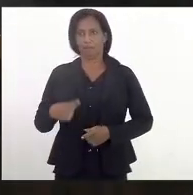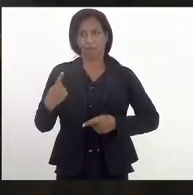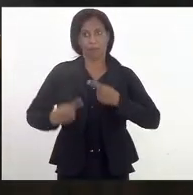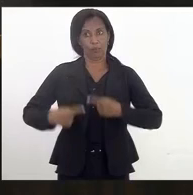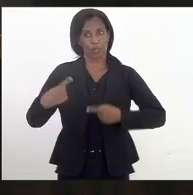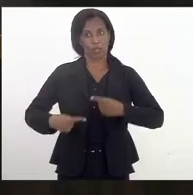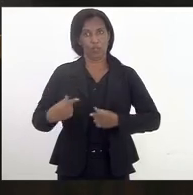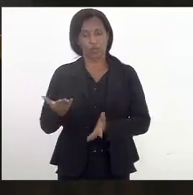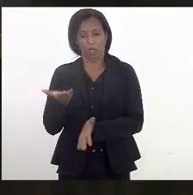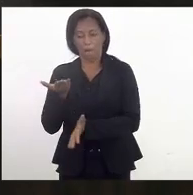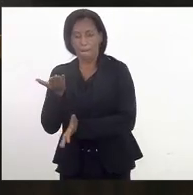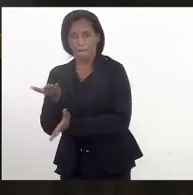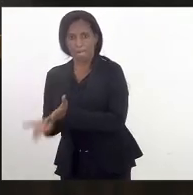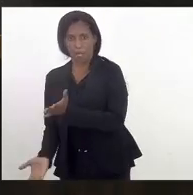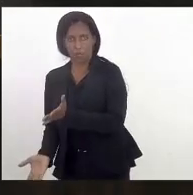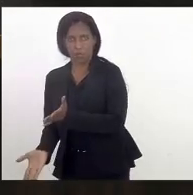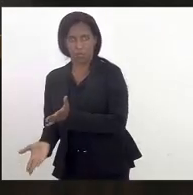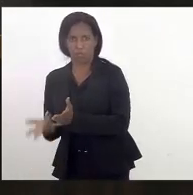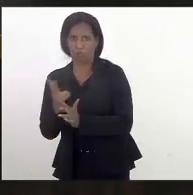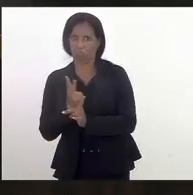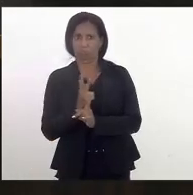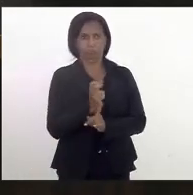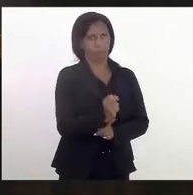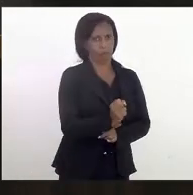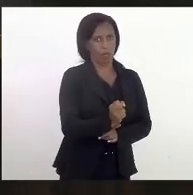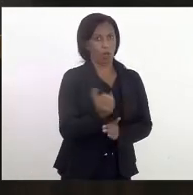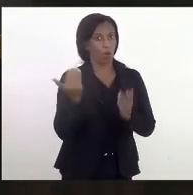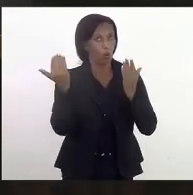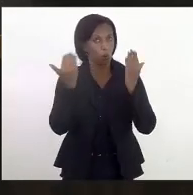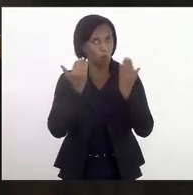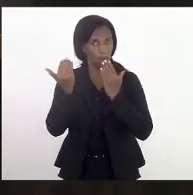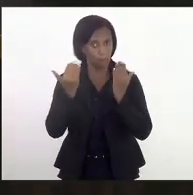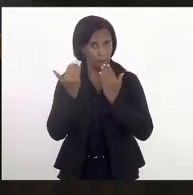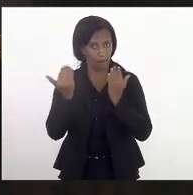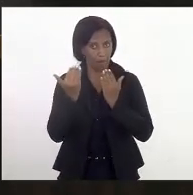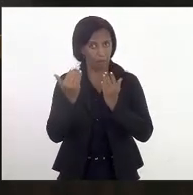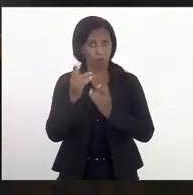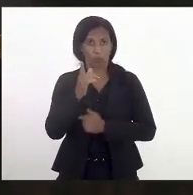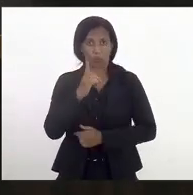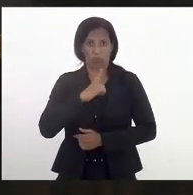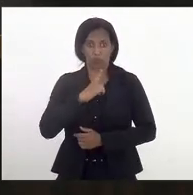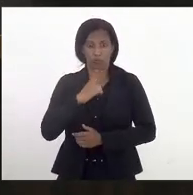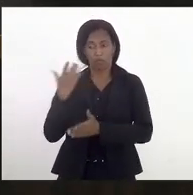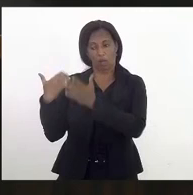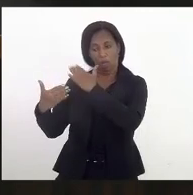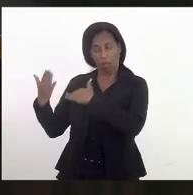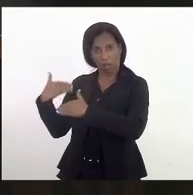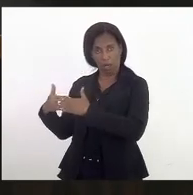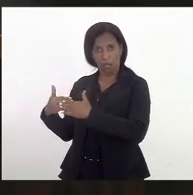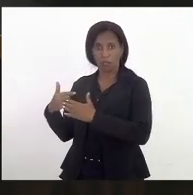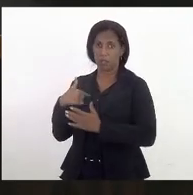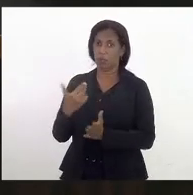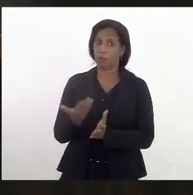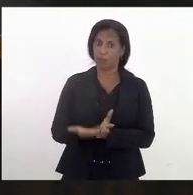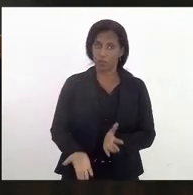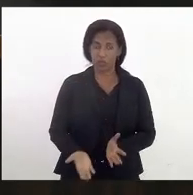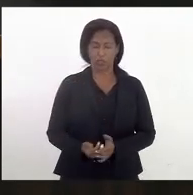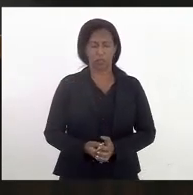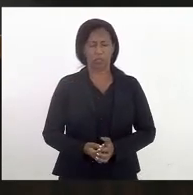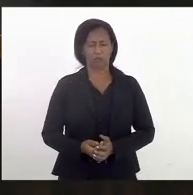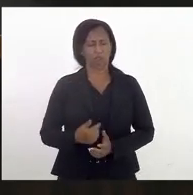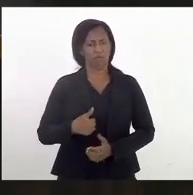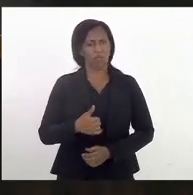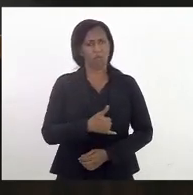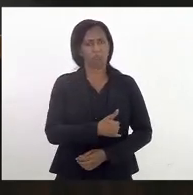patrimônio ao comparar o que eu tinha antes de entrar na política e agora eu perdi patrimônio então eu me orgulho muito de ser